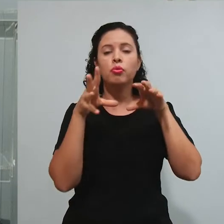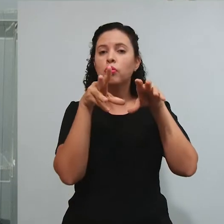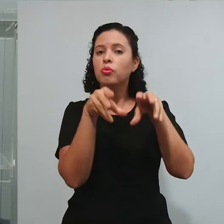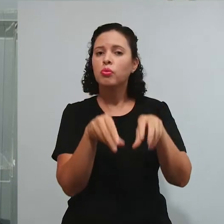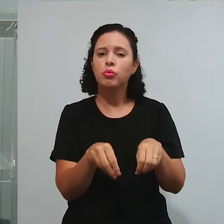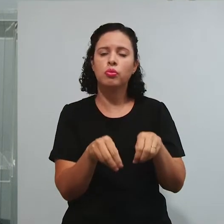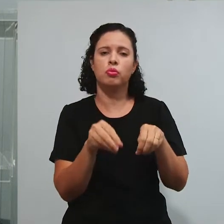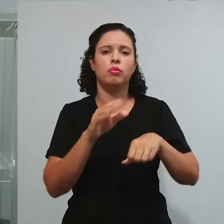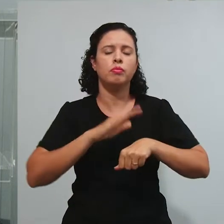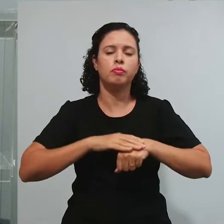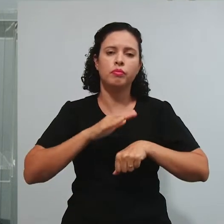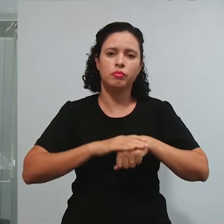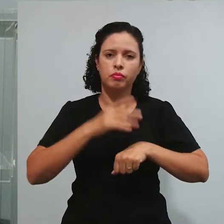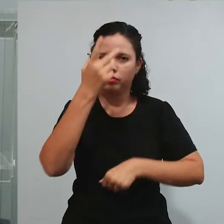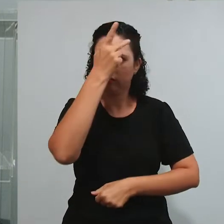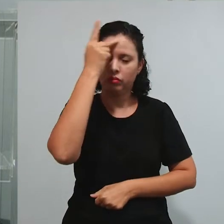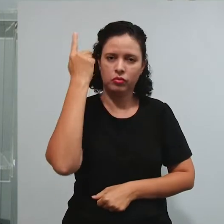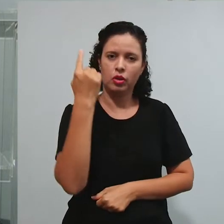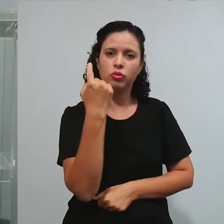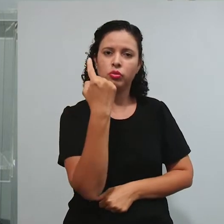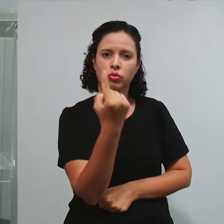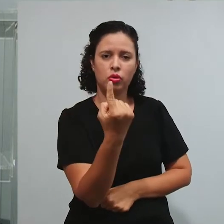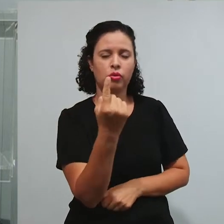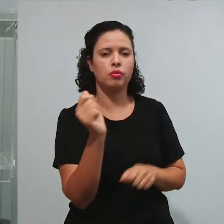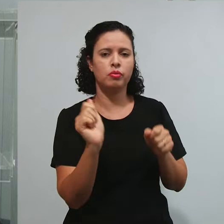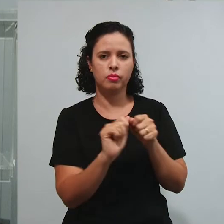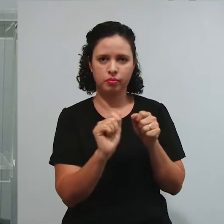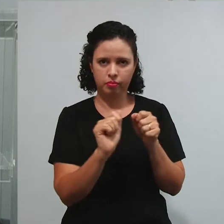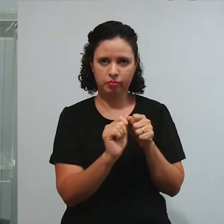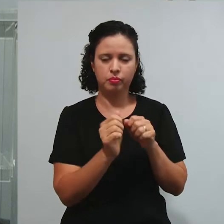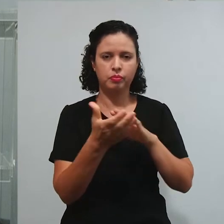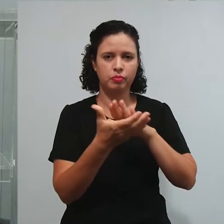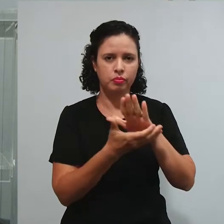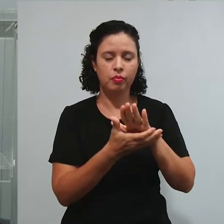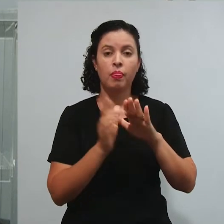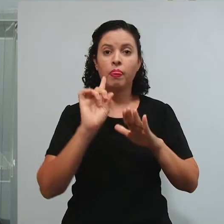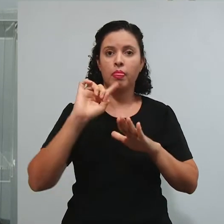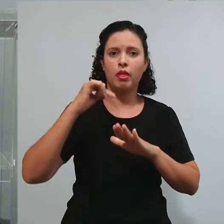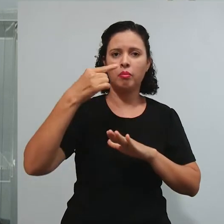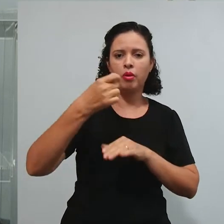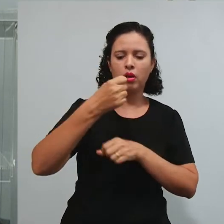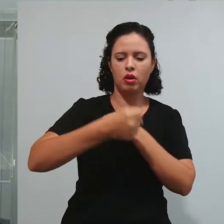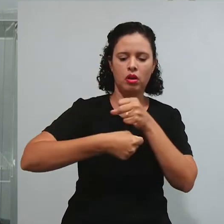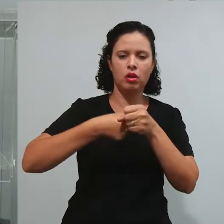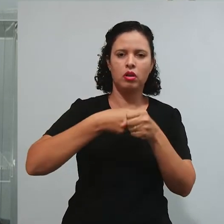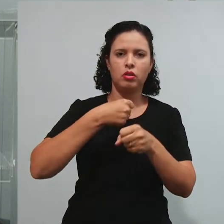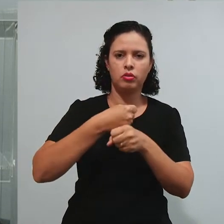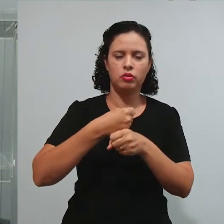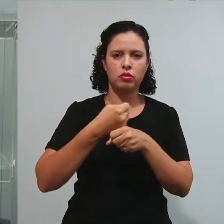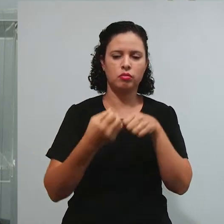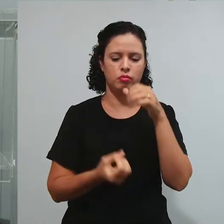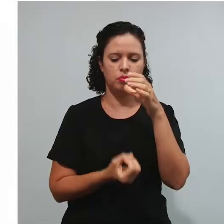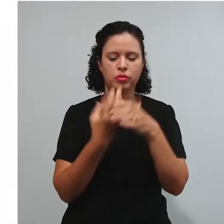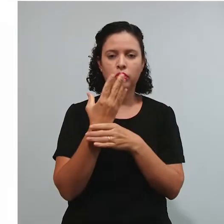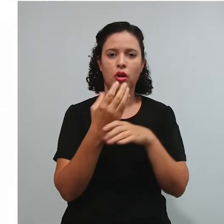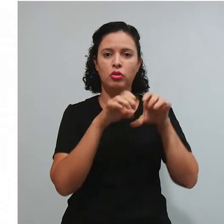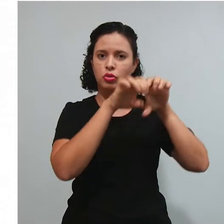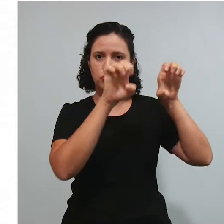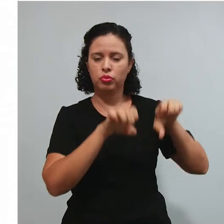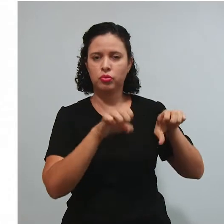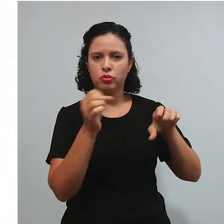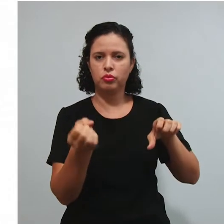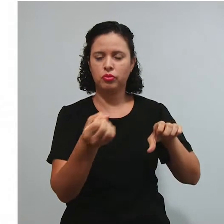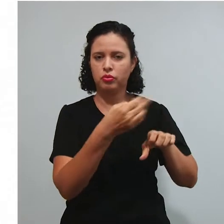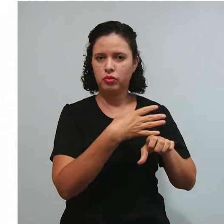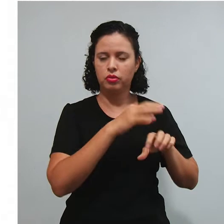todas as peças, todas as partes que compunham o calçado. Depois, quando surgiu essa estrutura em forma de linha, a